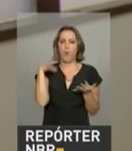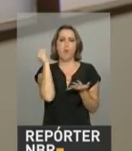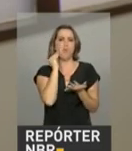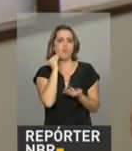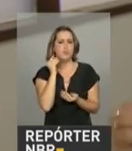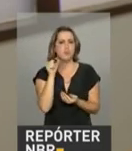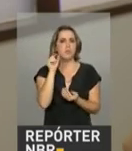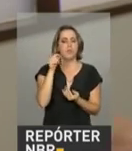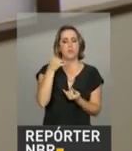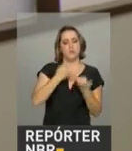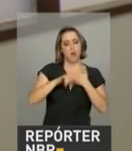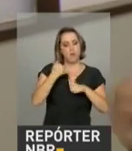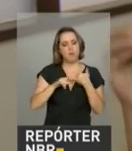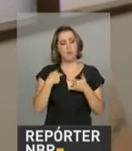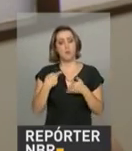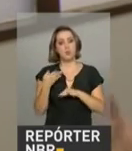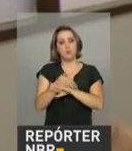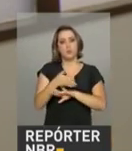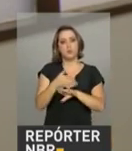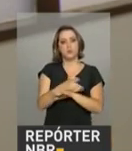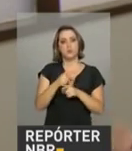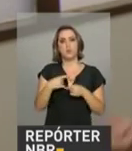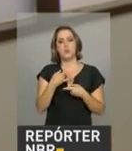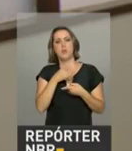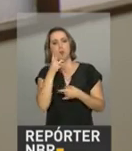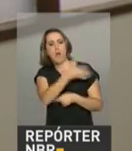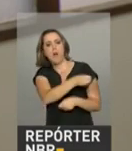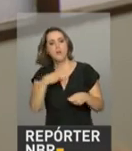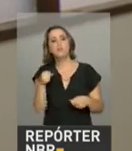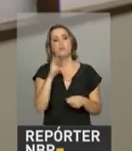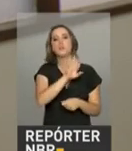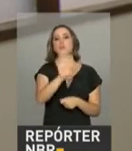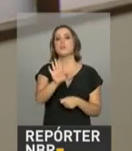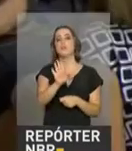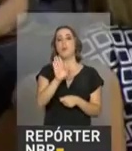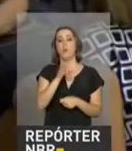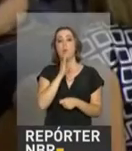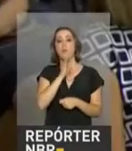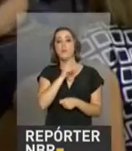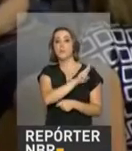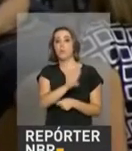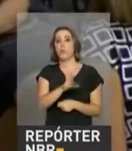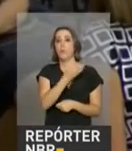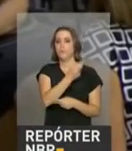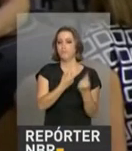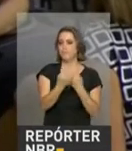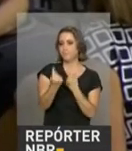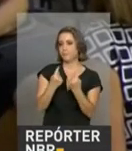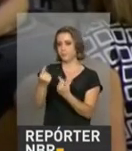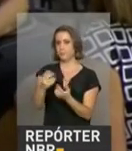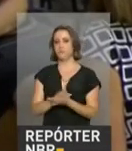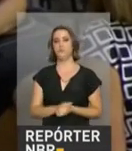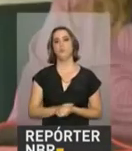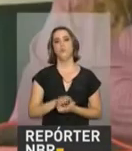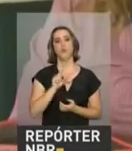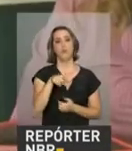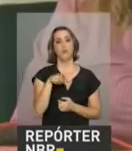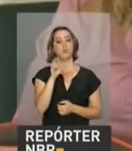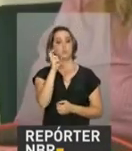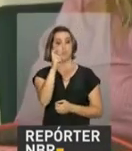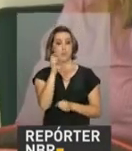do paciente, porque a gente, quando entra no quarto, a gente já identifica pelo nome dele. A Câmara Técnica de Segurança, que